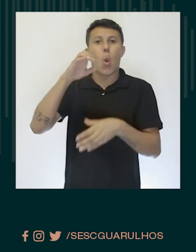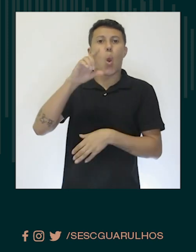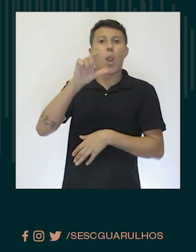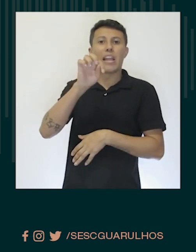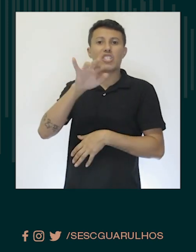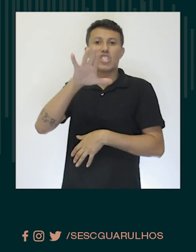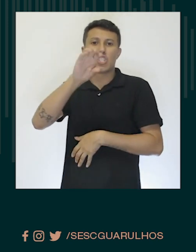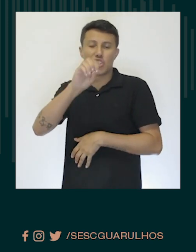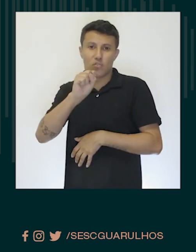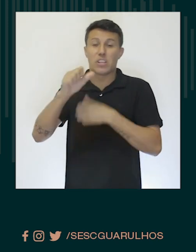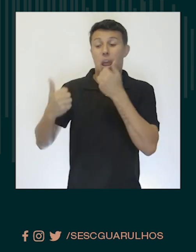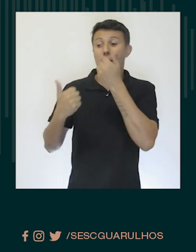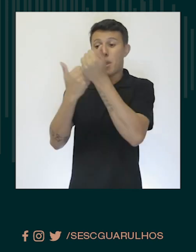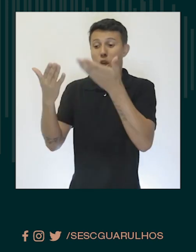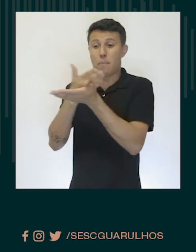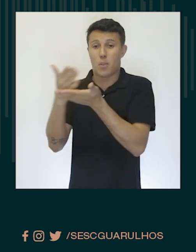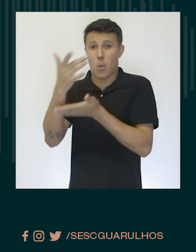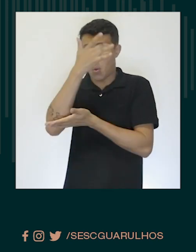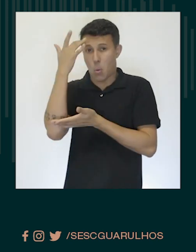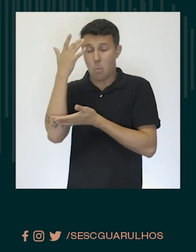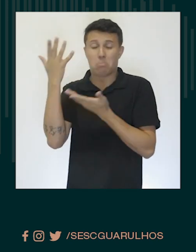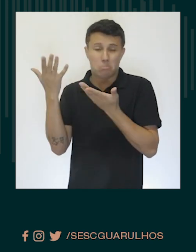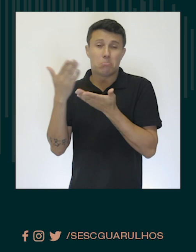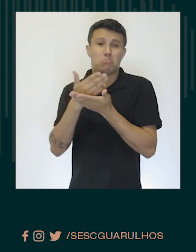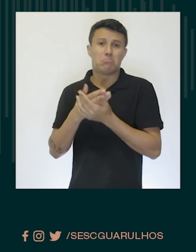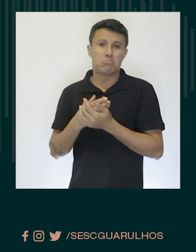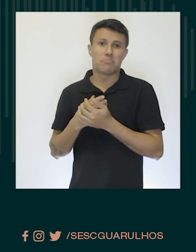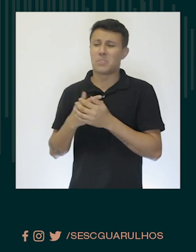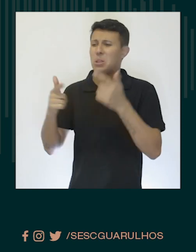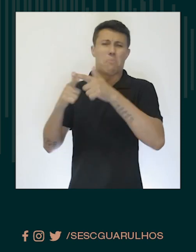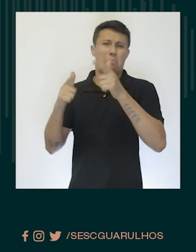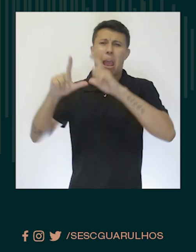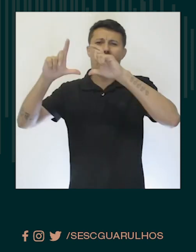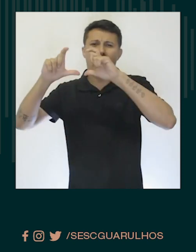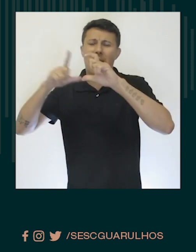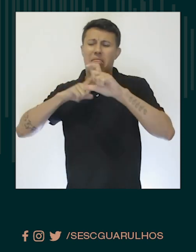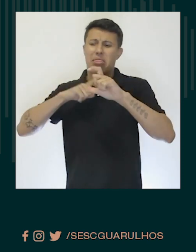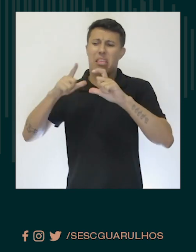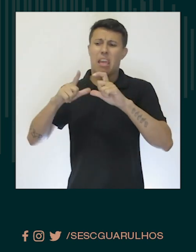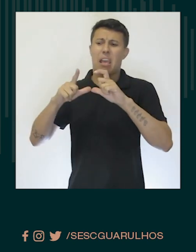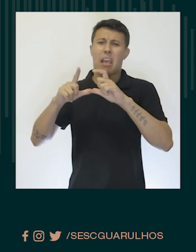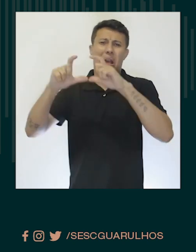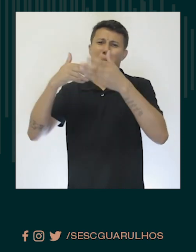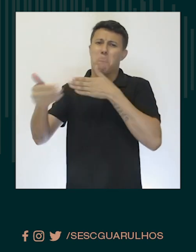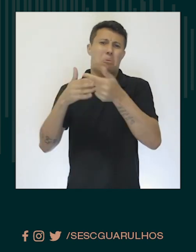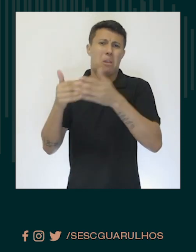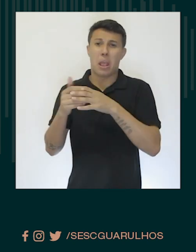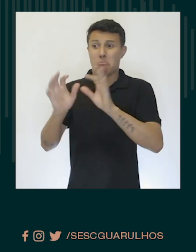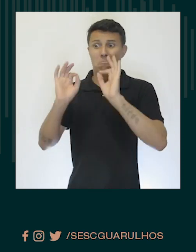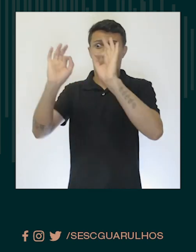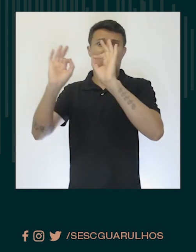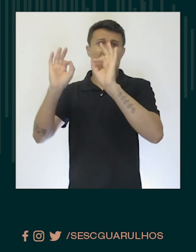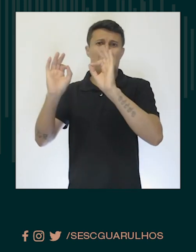Não tem problema você ter câmera, qual câmera você tem, se você fotografa com o celular. O coletivo de